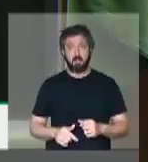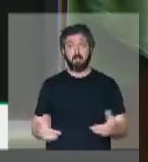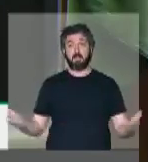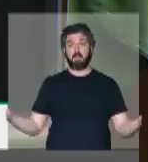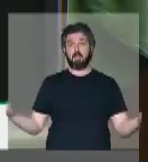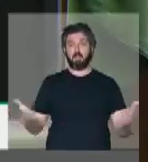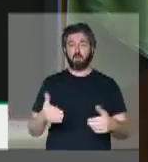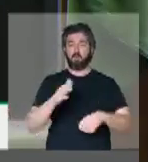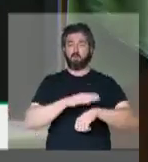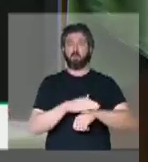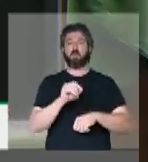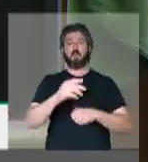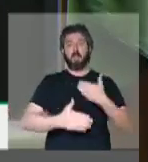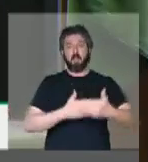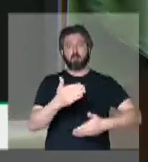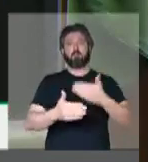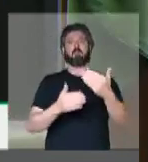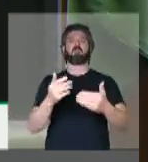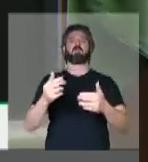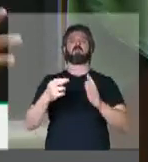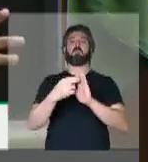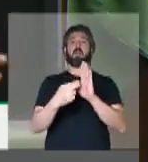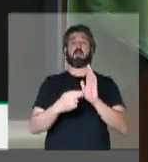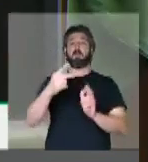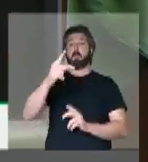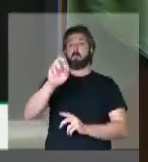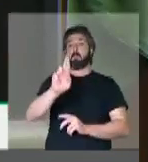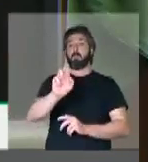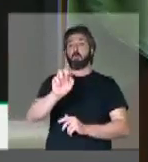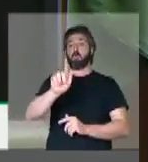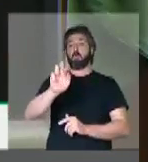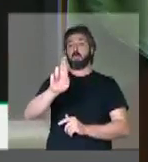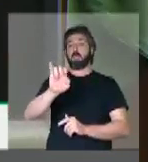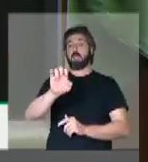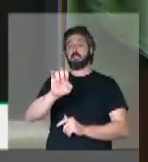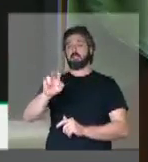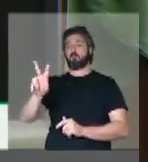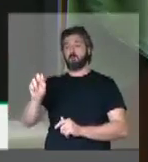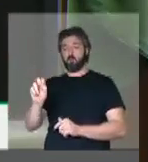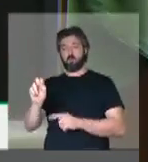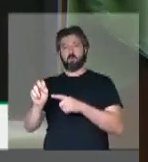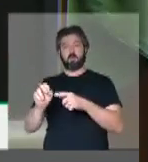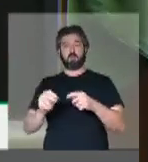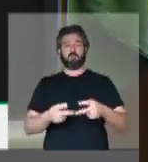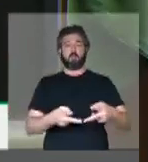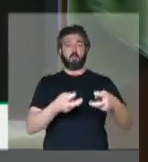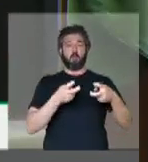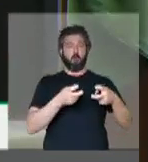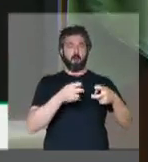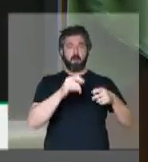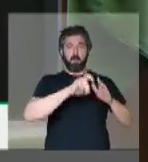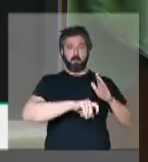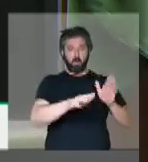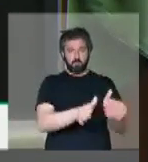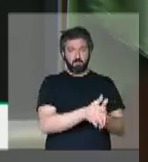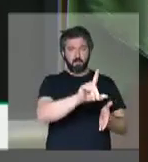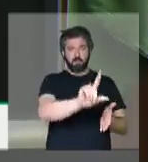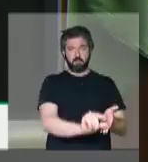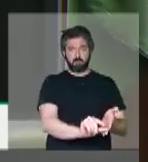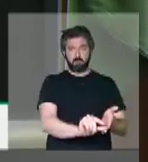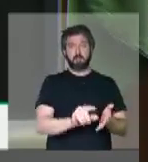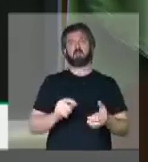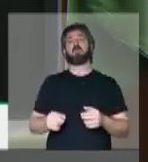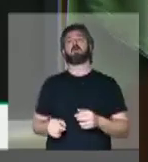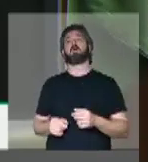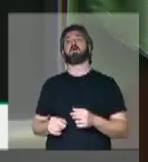nesse momento que é preciso avançar para um regime progressivo, onde se diminua essa carga de impostos para os mais pobres